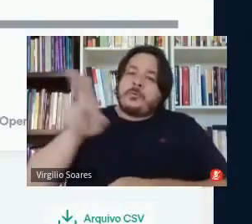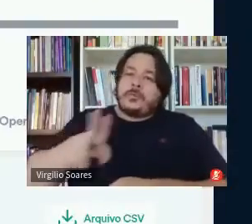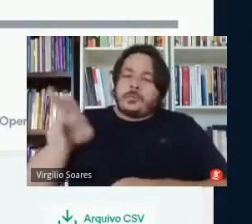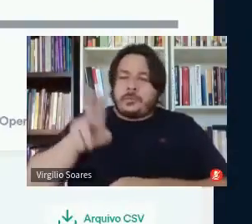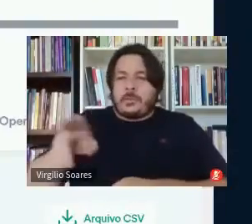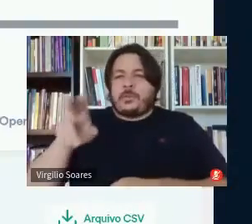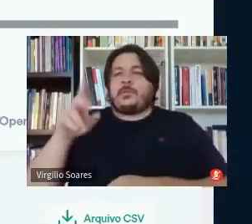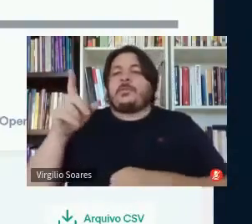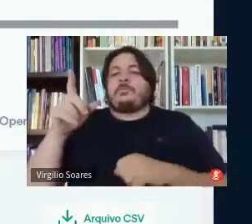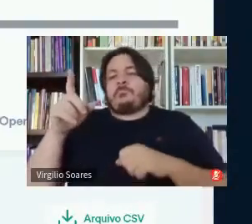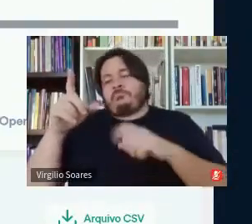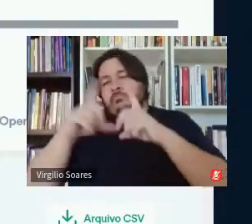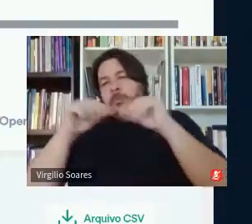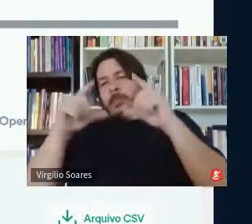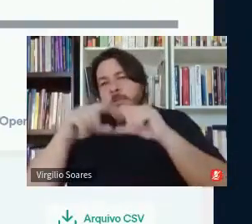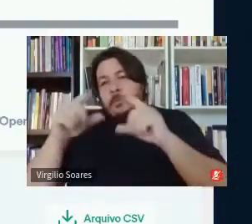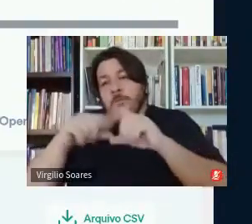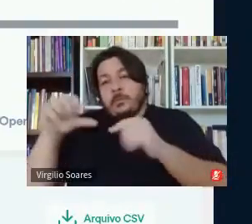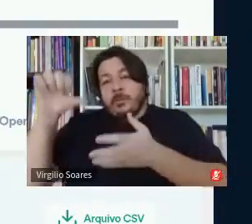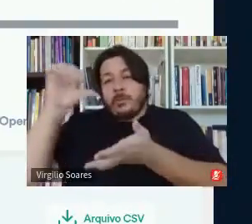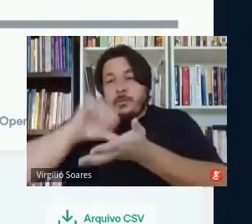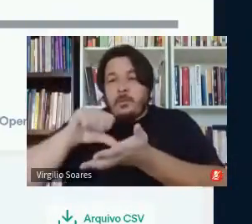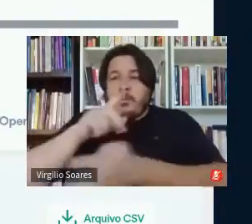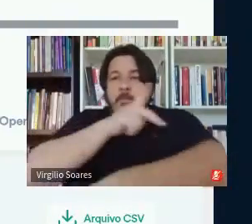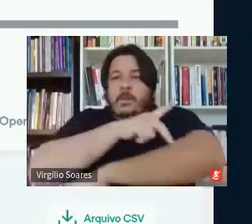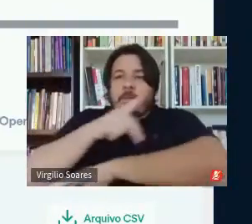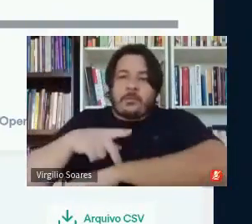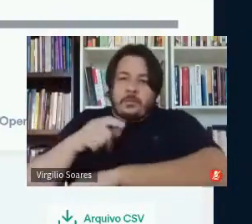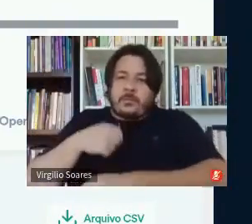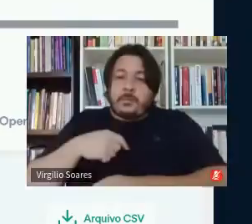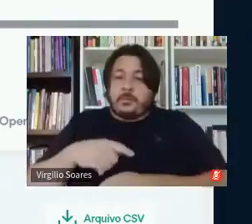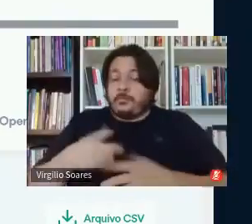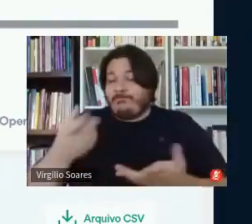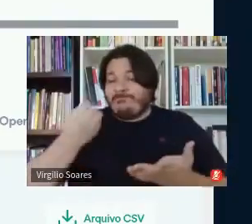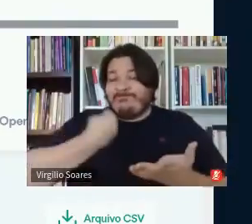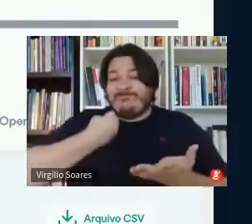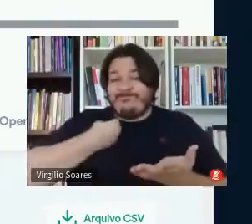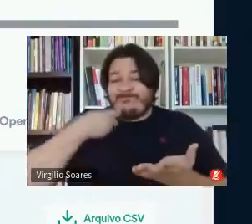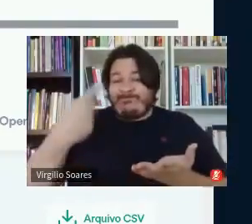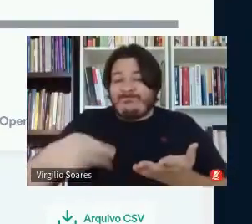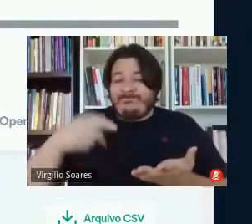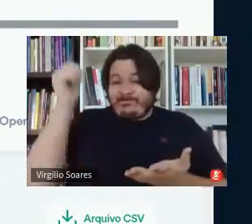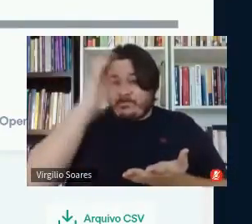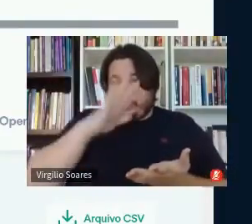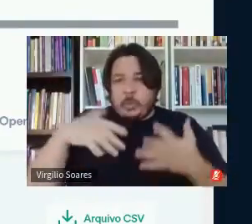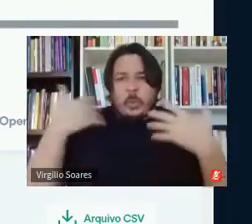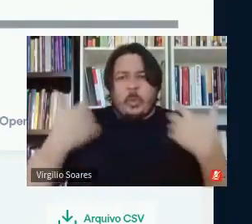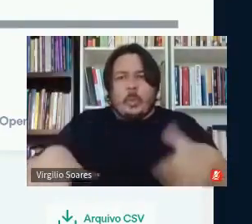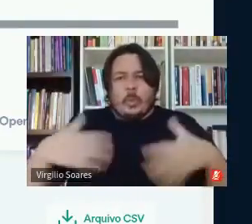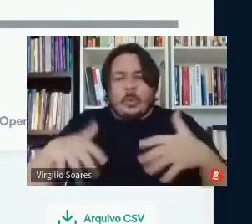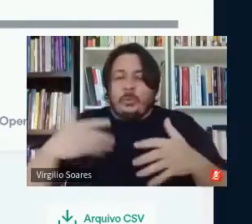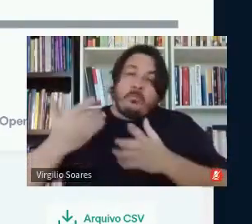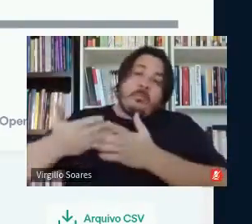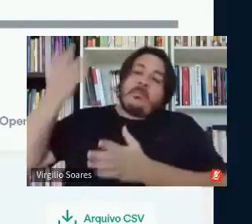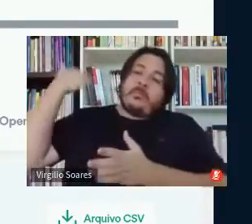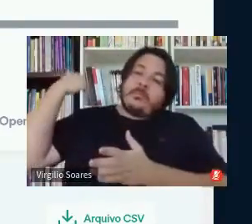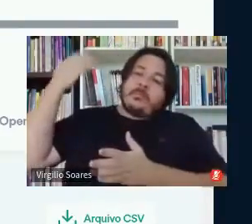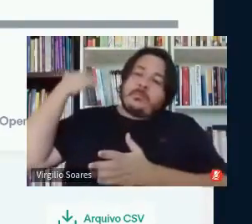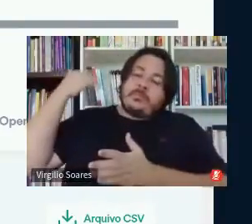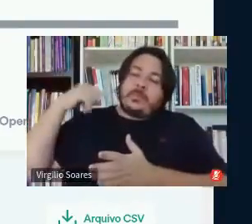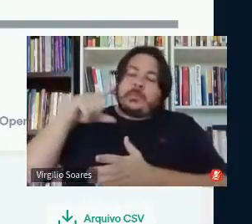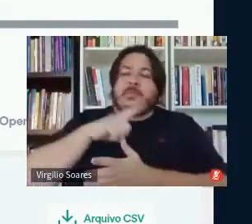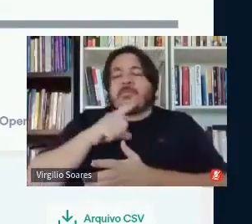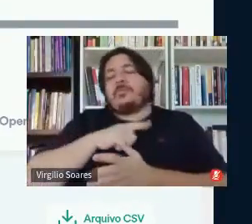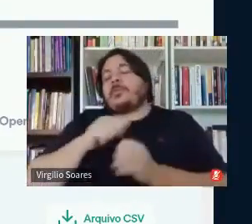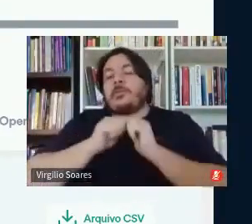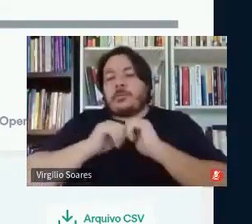Muito bem, os números do Brasil são mesmo estarrecedores. Quando eu submeti o projeto, quando submetemos, tínhamos em